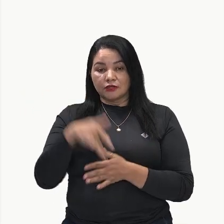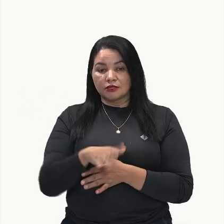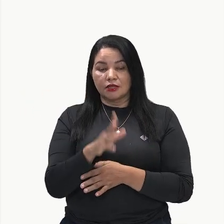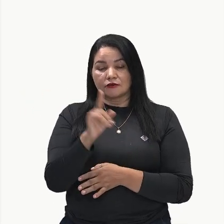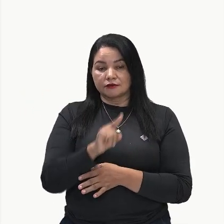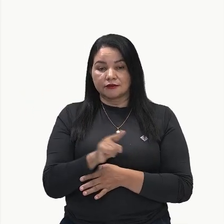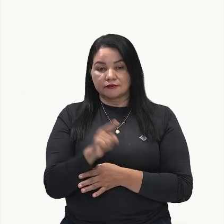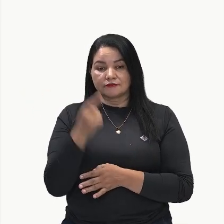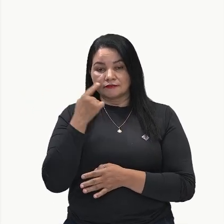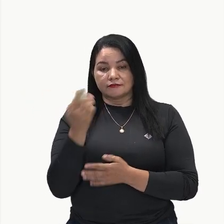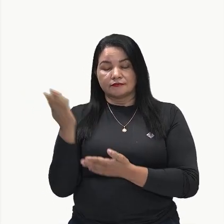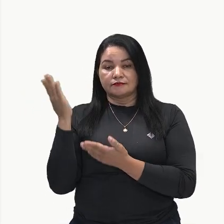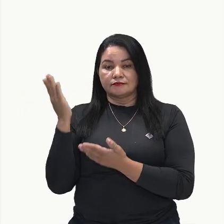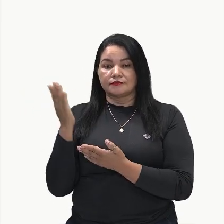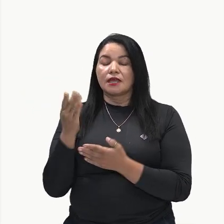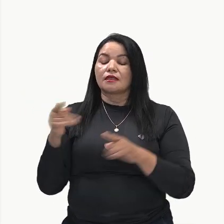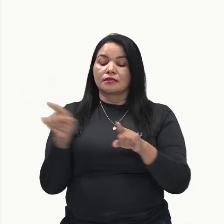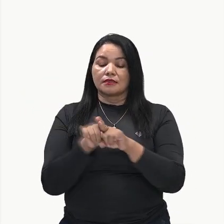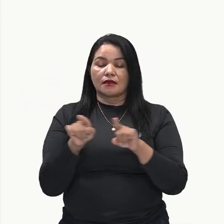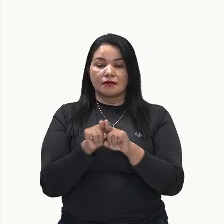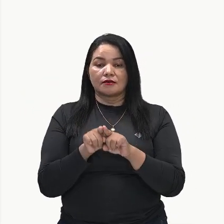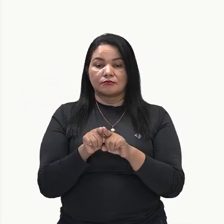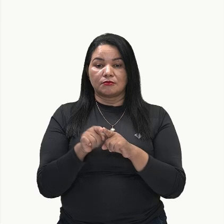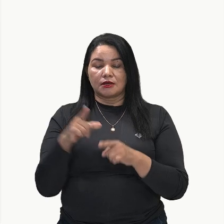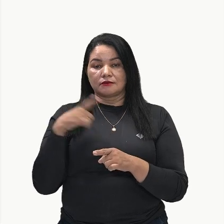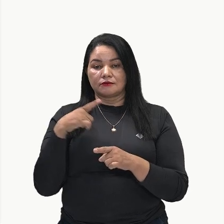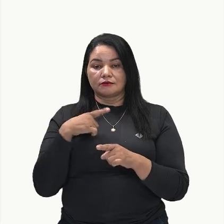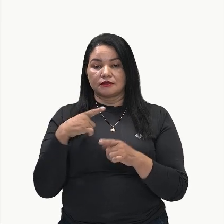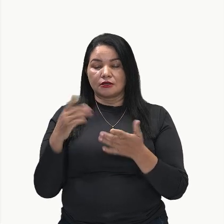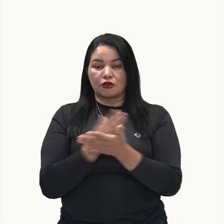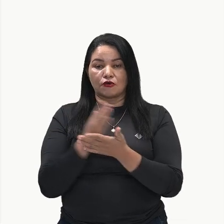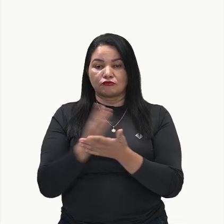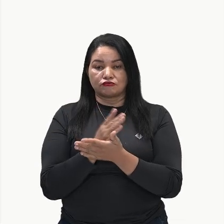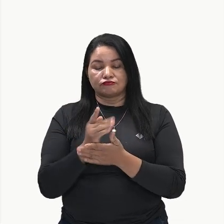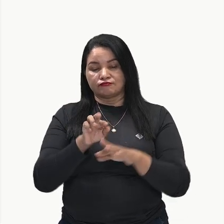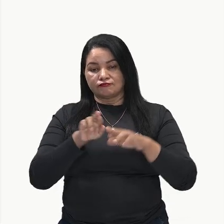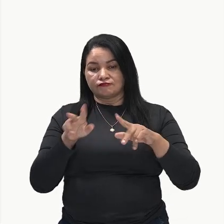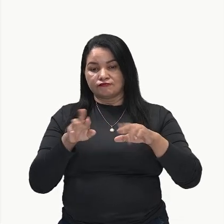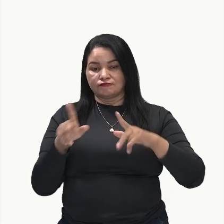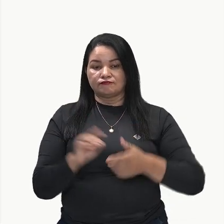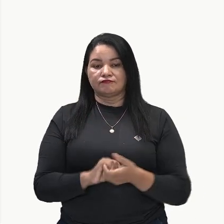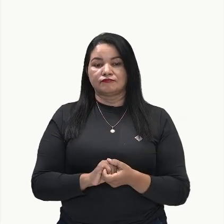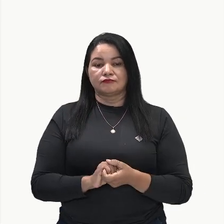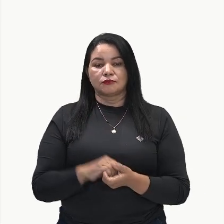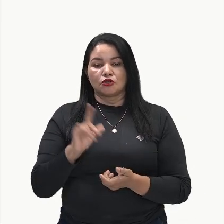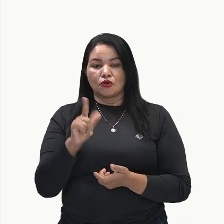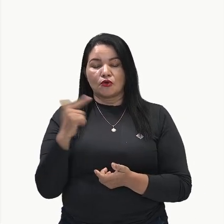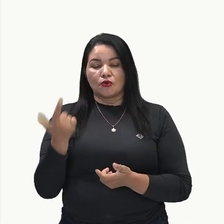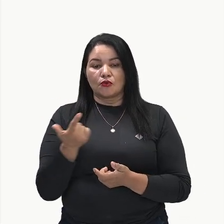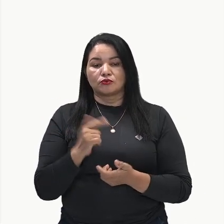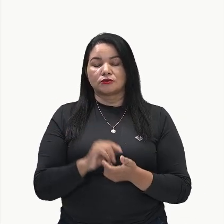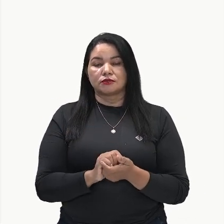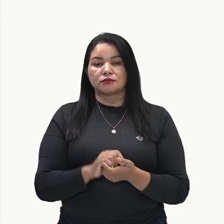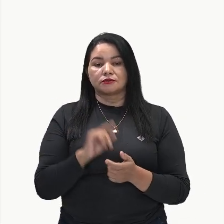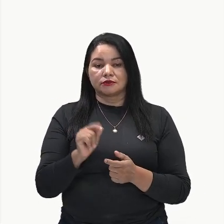nariz. Também possui exceções. Terminadas em sion, como informação, pressão